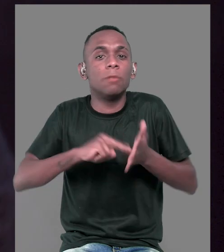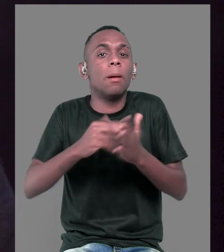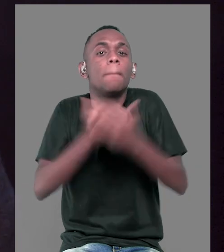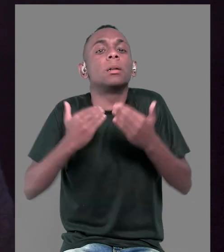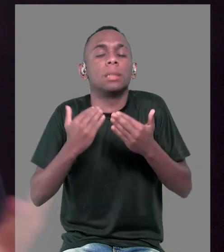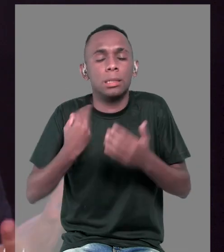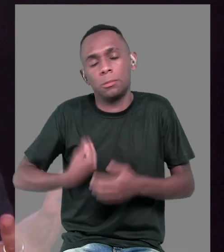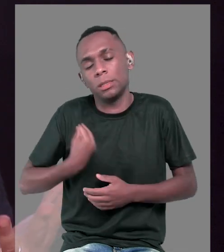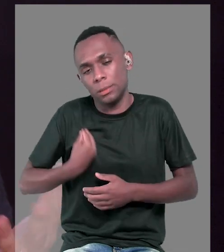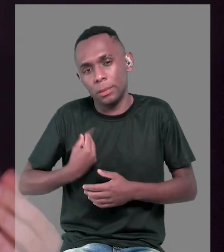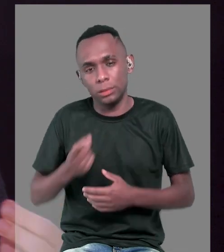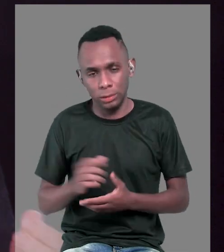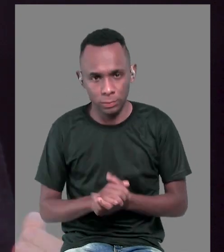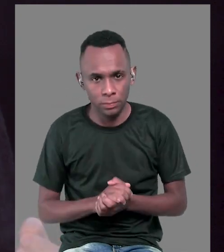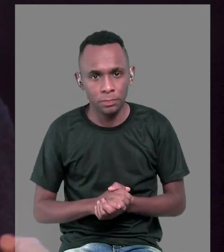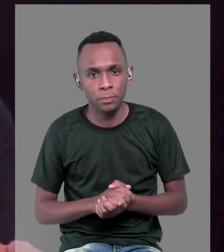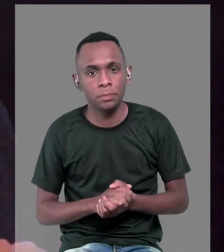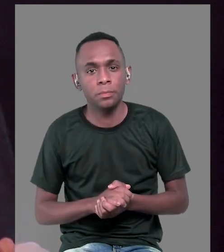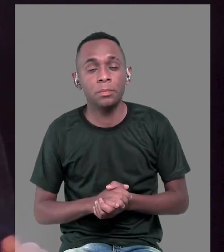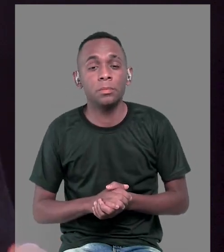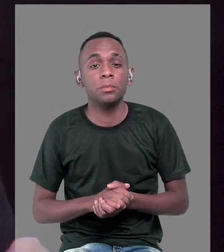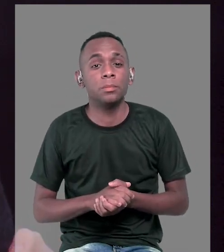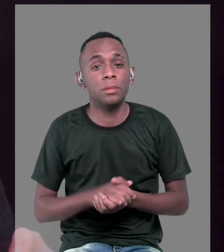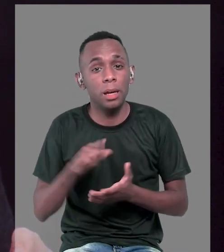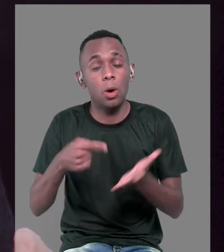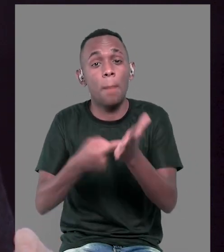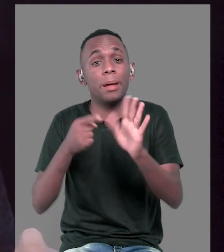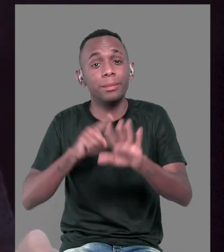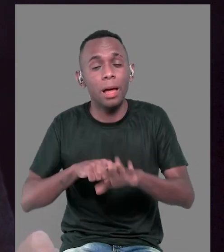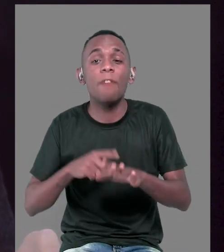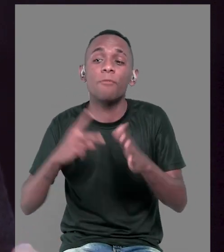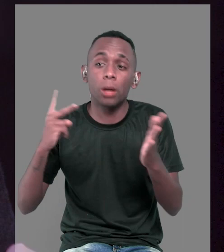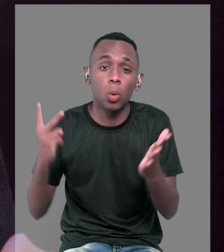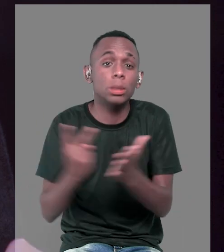Isso é uma metáfora do que aconteceu na própria Revolução